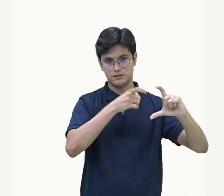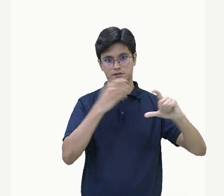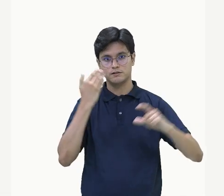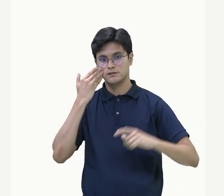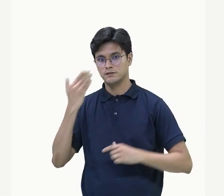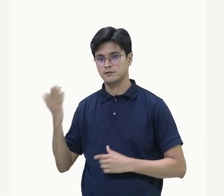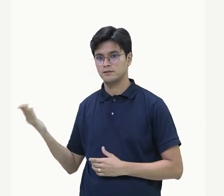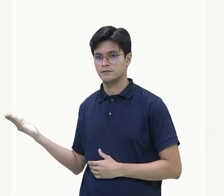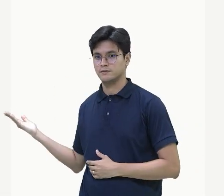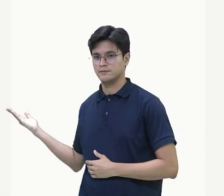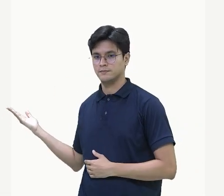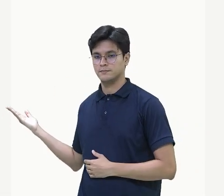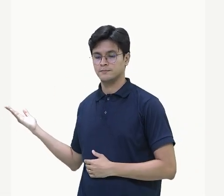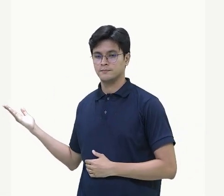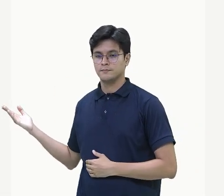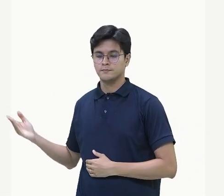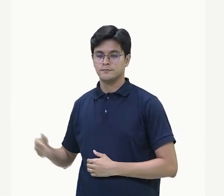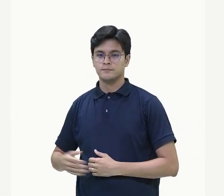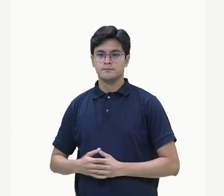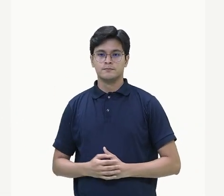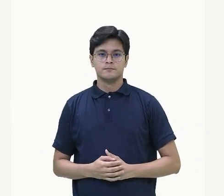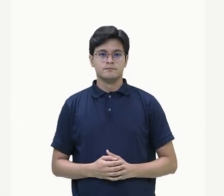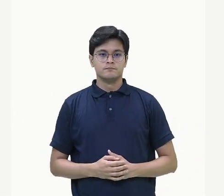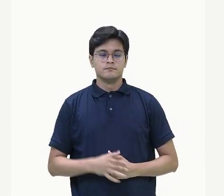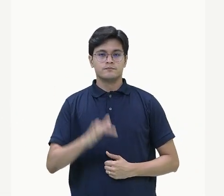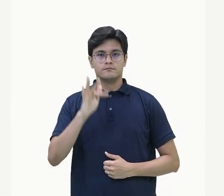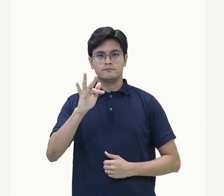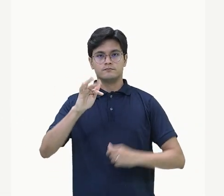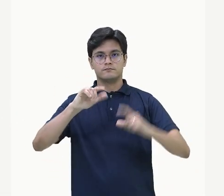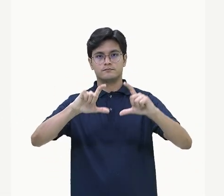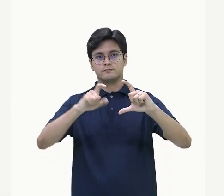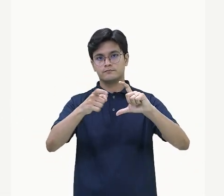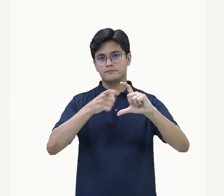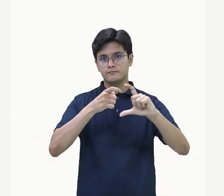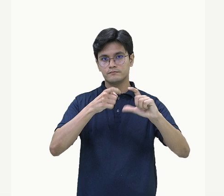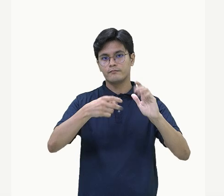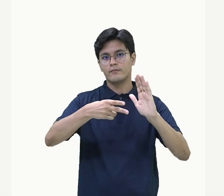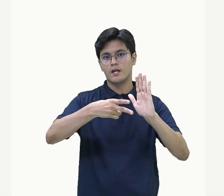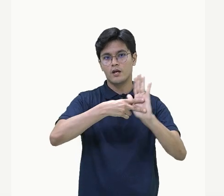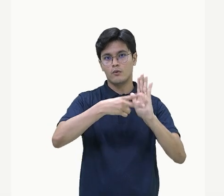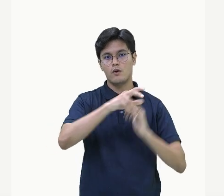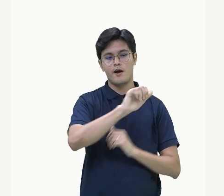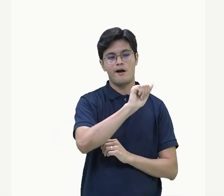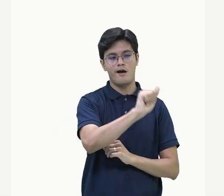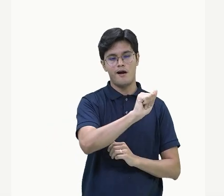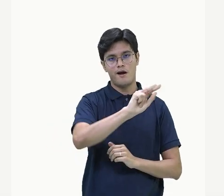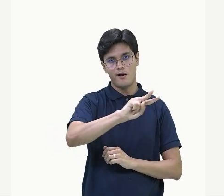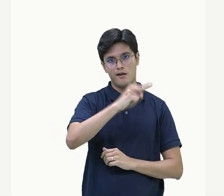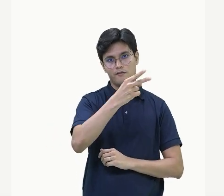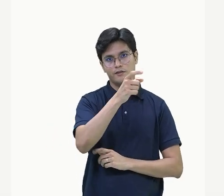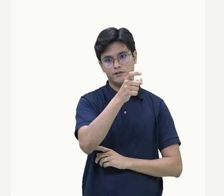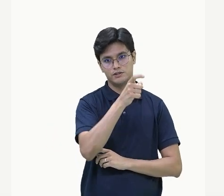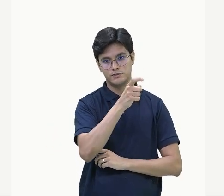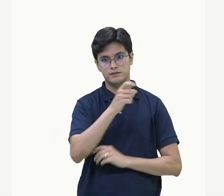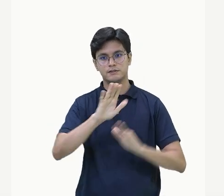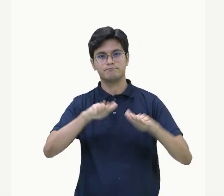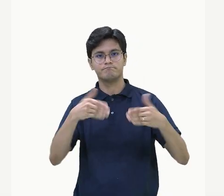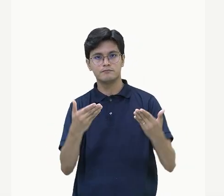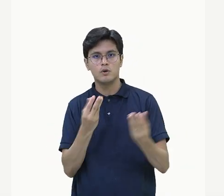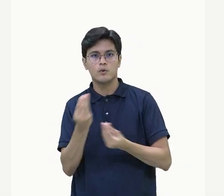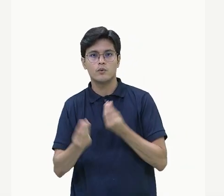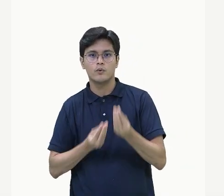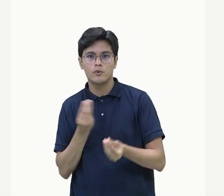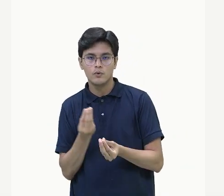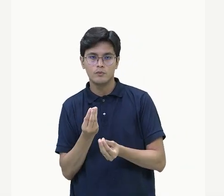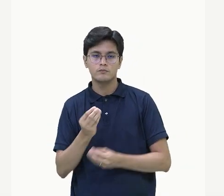A gente já colocou direto. Quem é o f de x? F de x é a elevado a x. Então, ficou que g de f